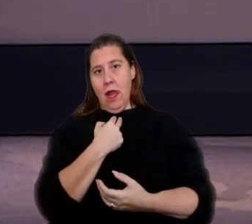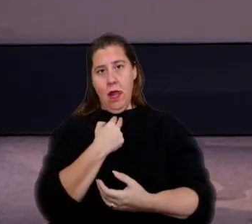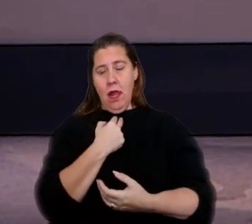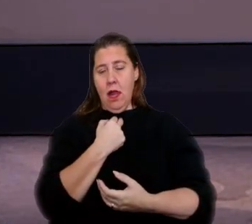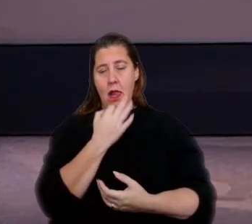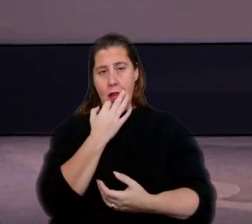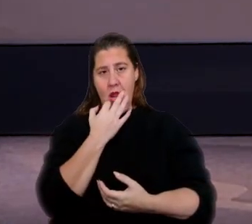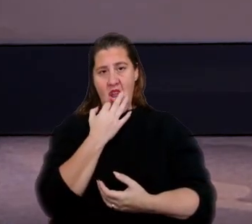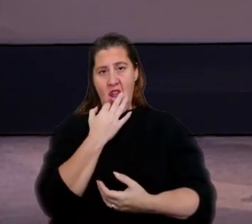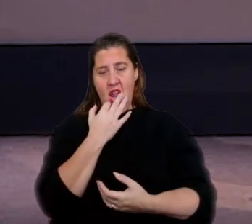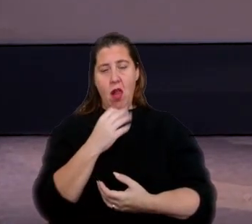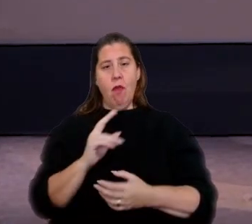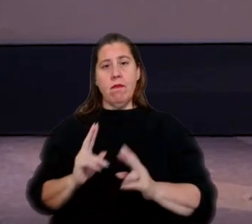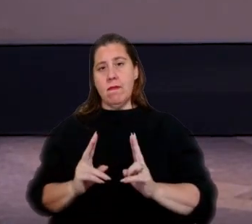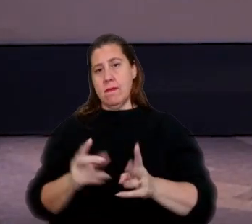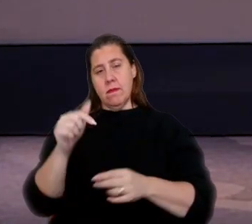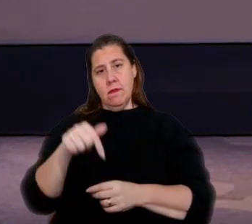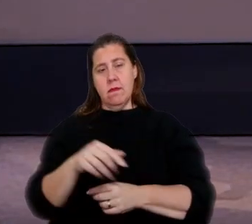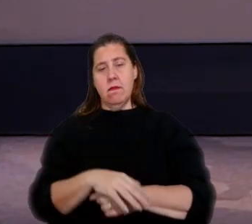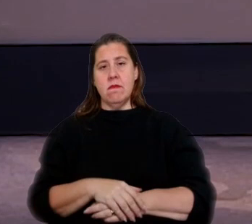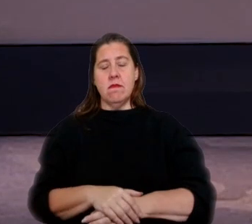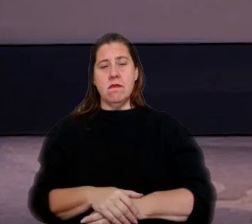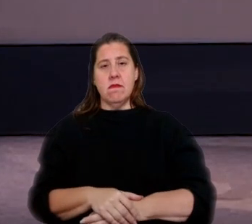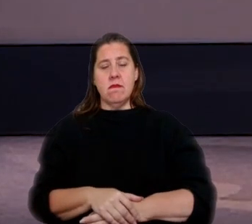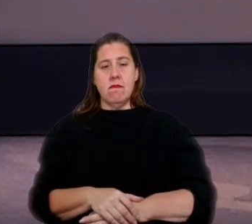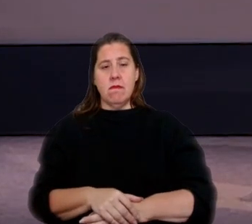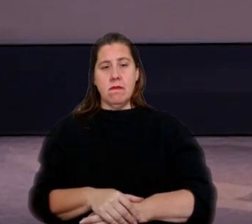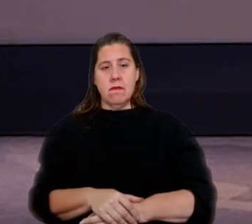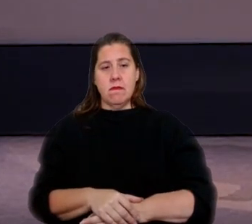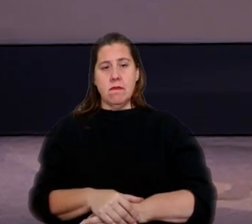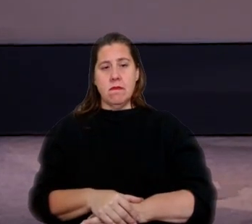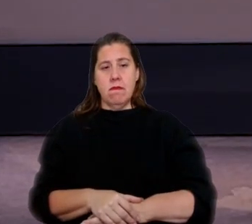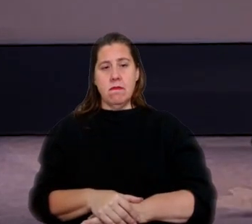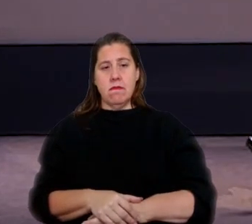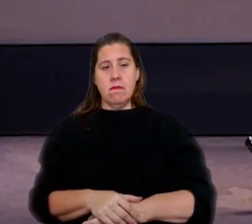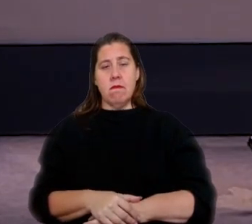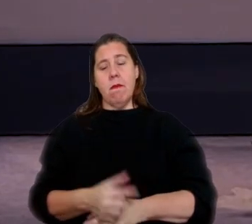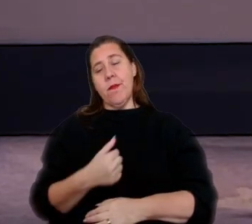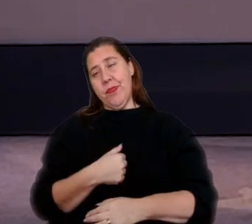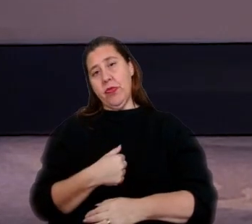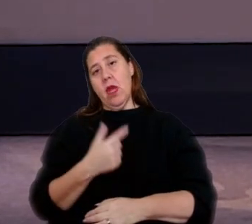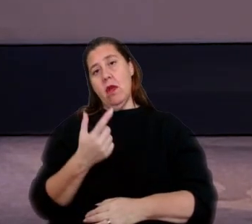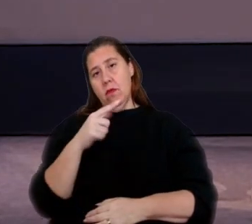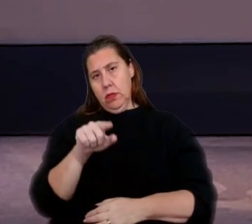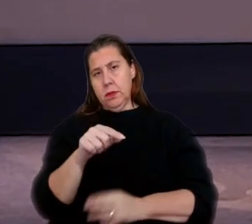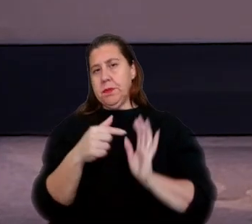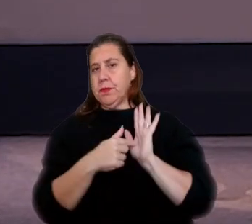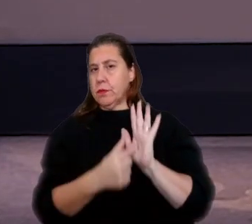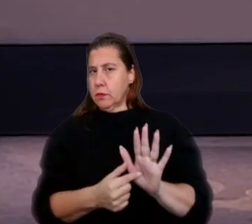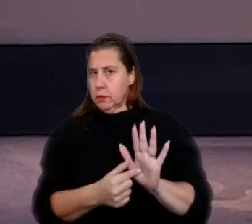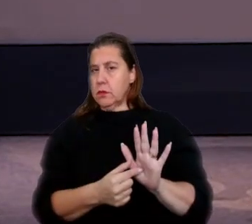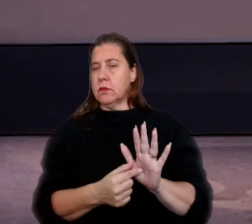ficar muito mais tempo. Posso? Olha, eu acho que